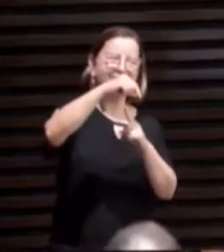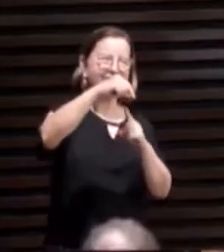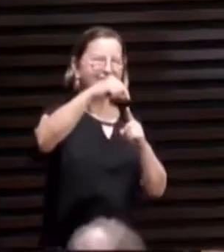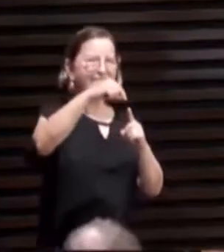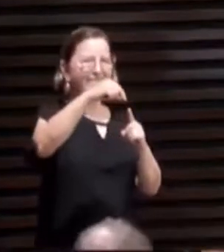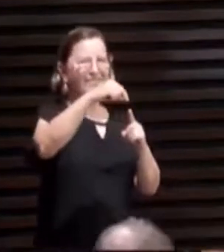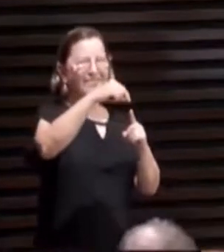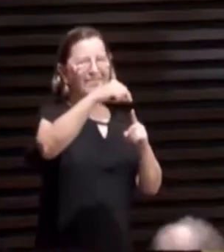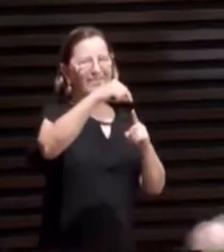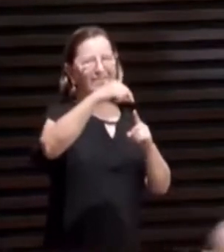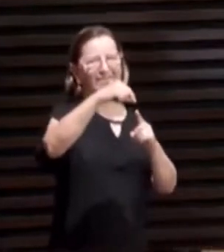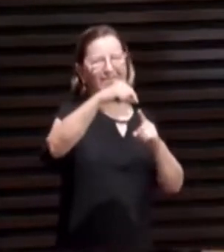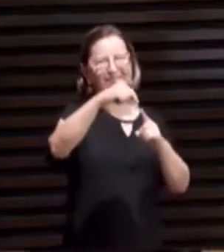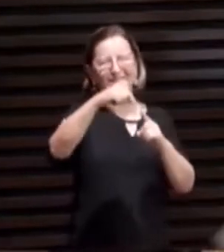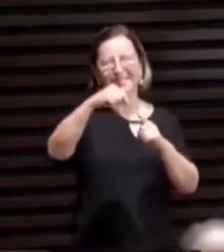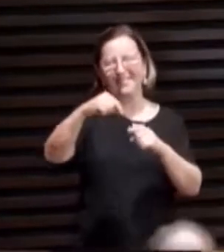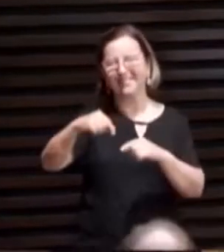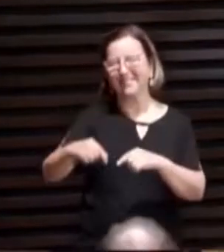Santo,